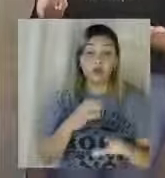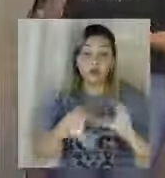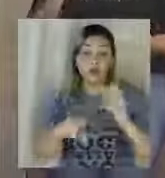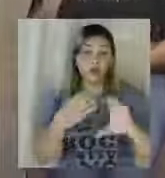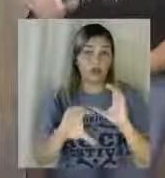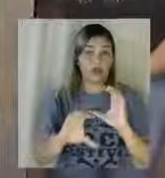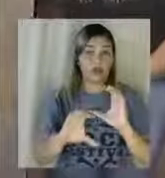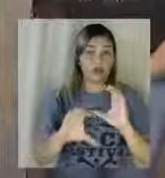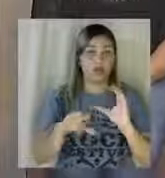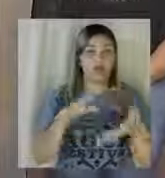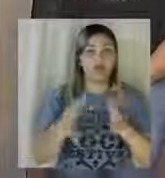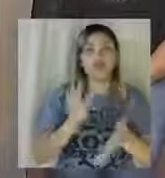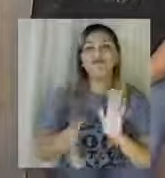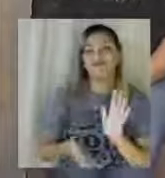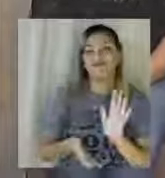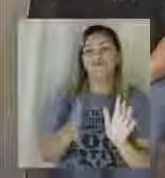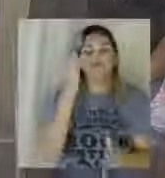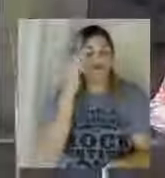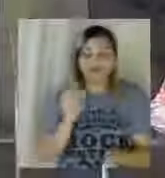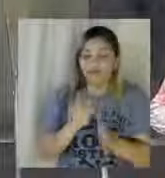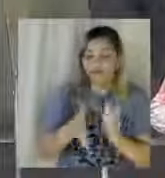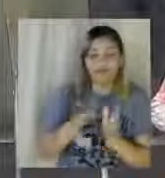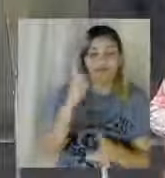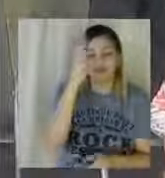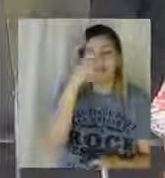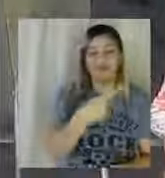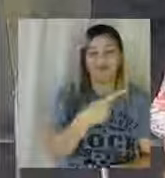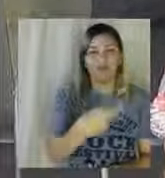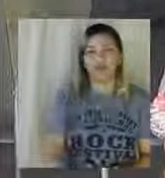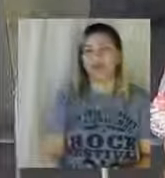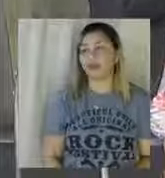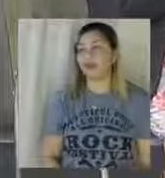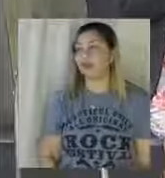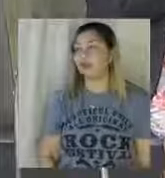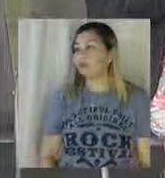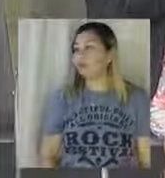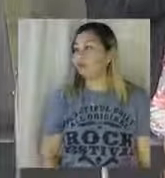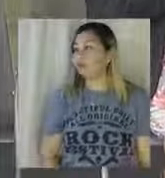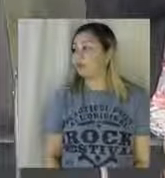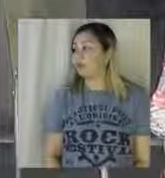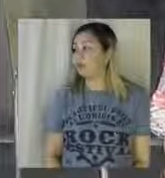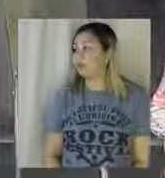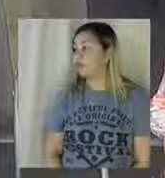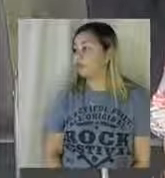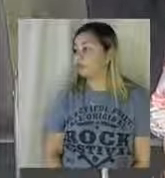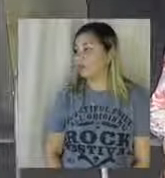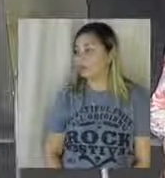Libras. É muito difícil. Muito difícil. Eu gostaria de saber agora da